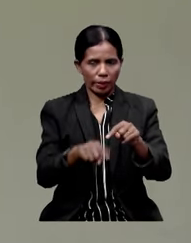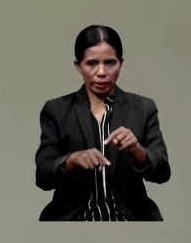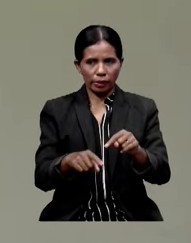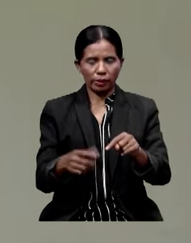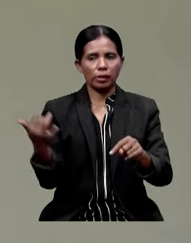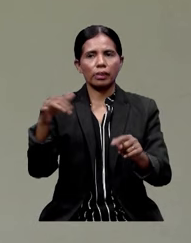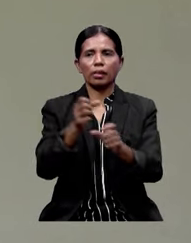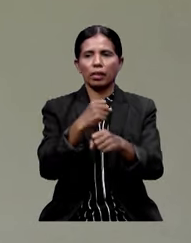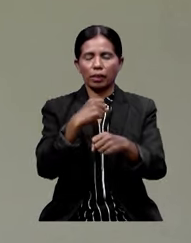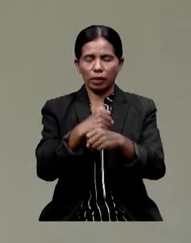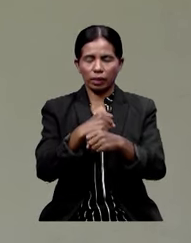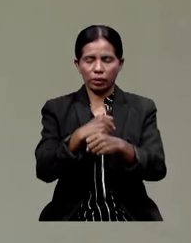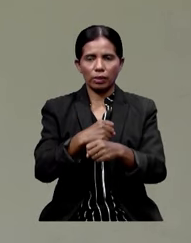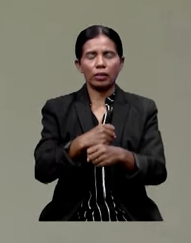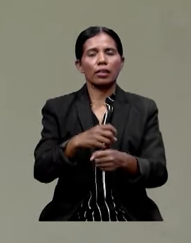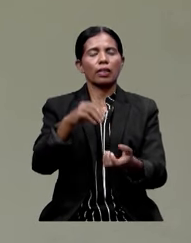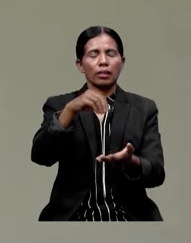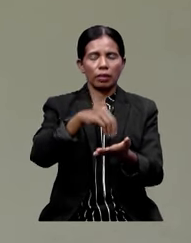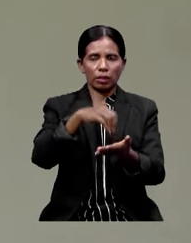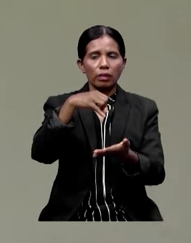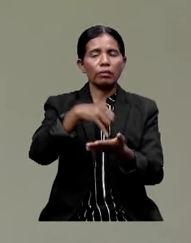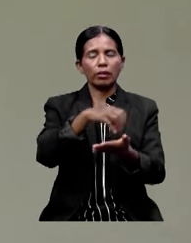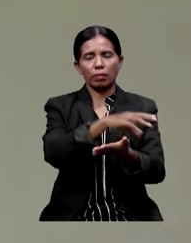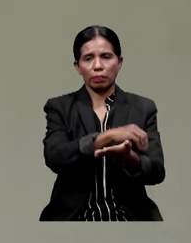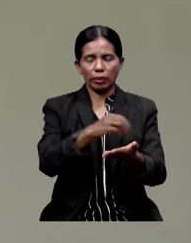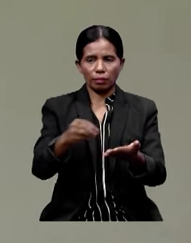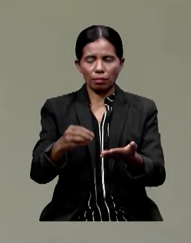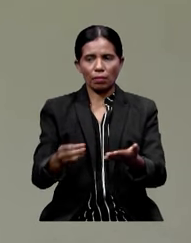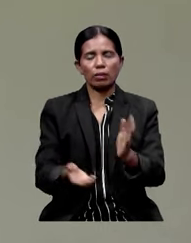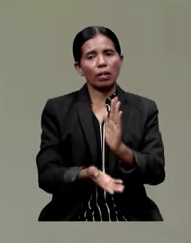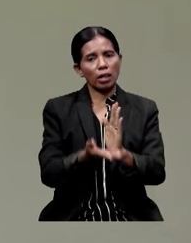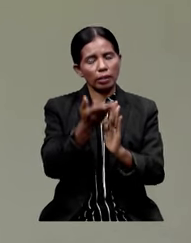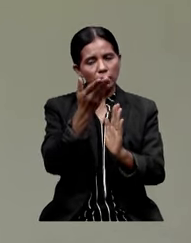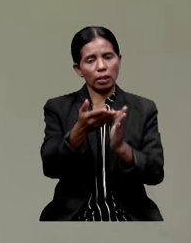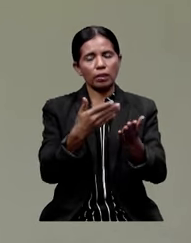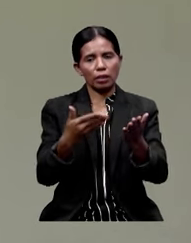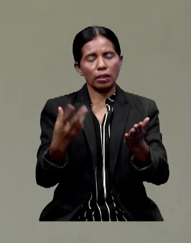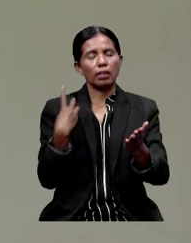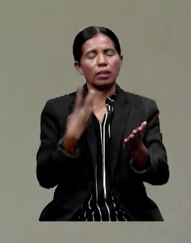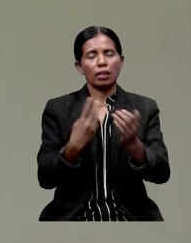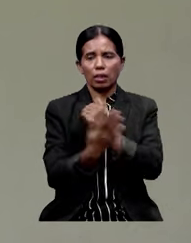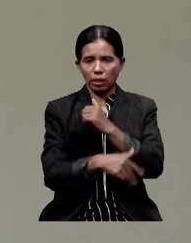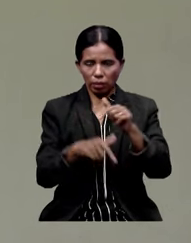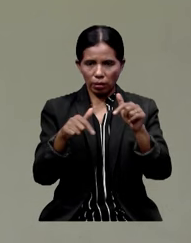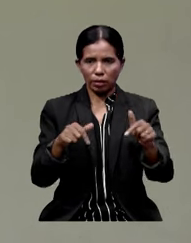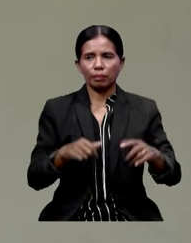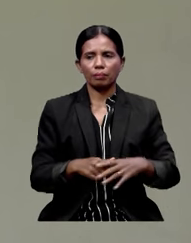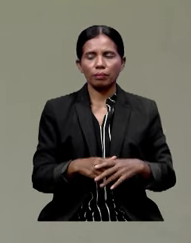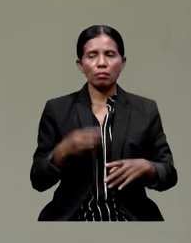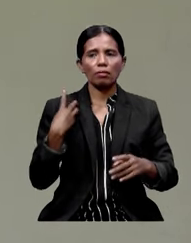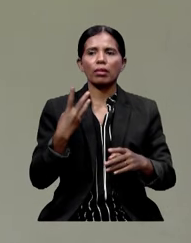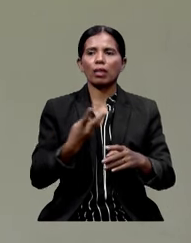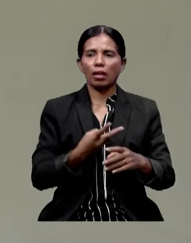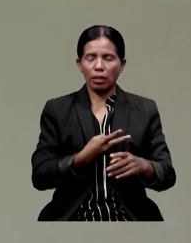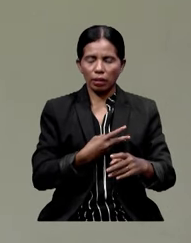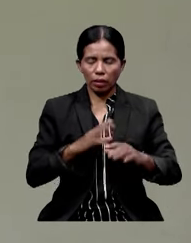sir halao na investimento balu ko meta na tu hasa produção israelara anto ita tingi dian ita dudu